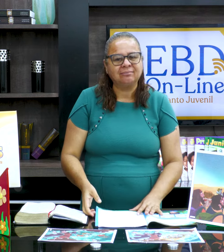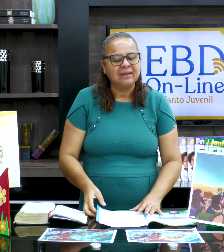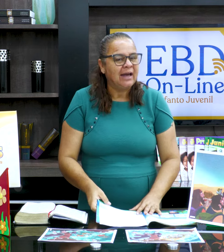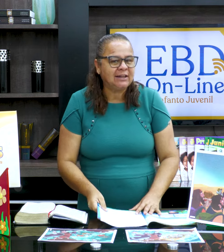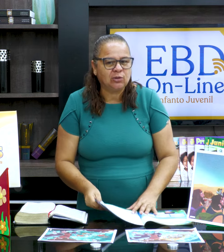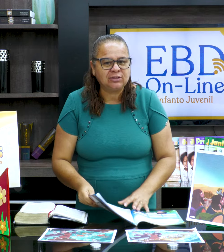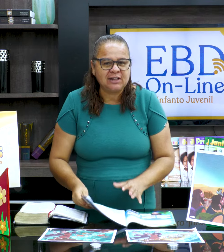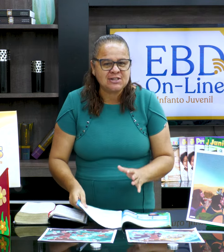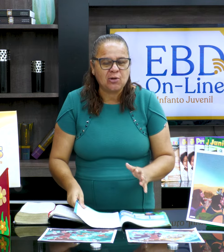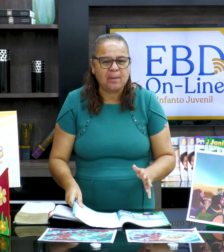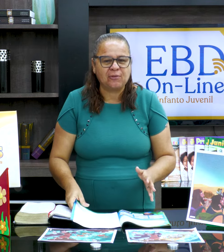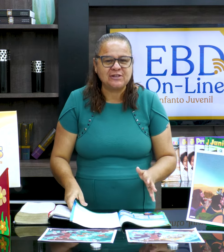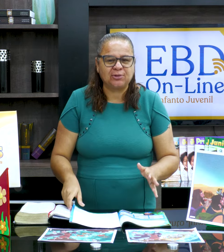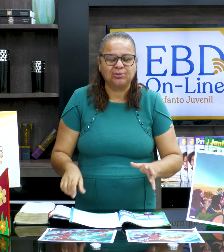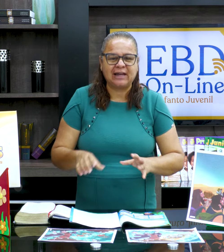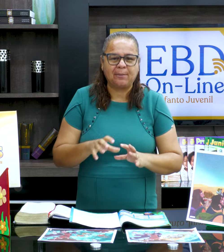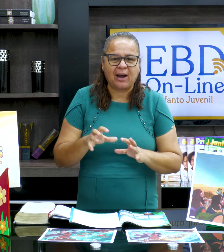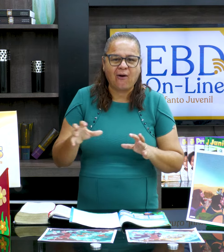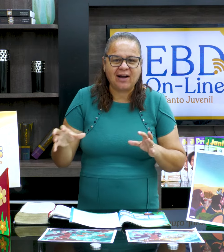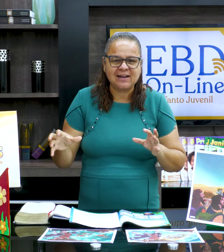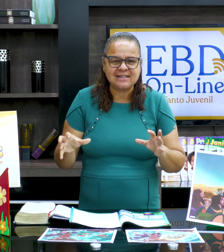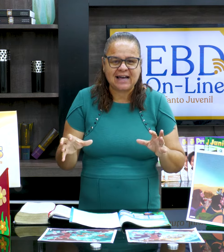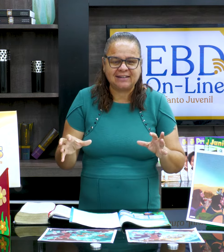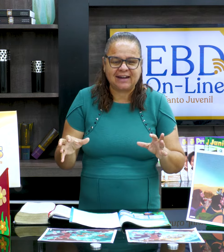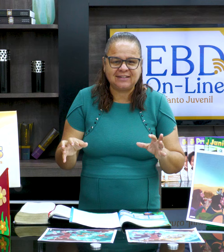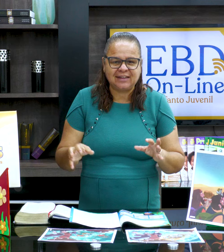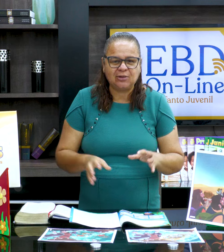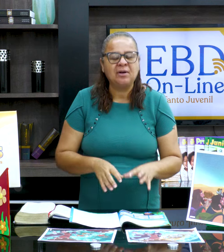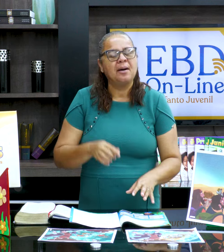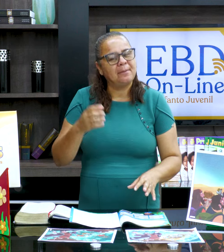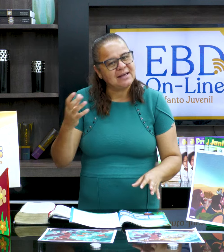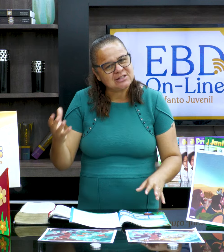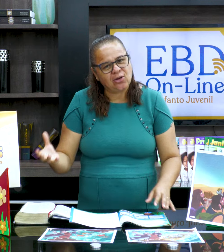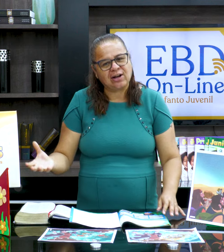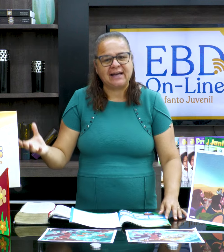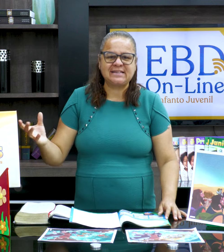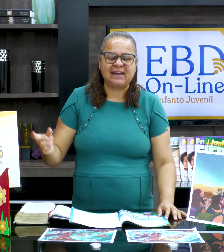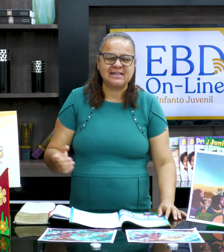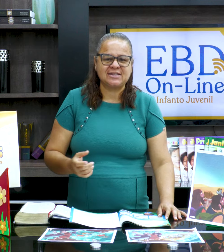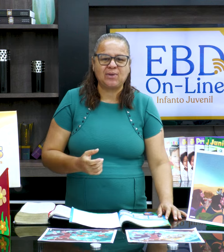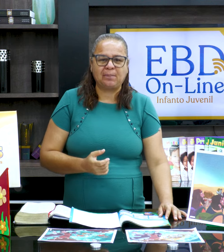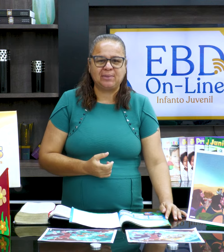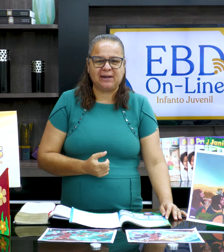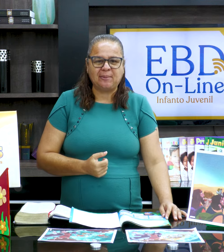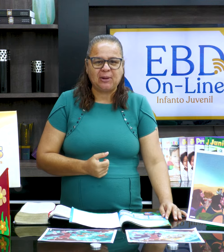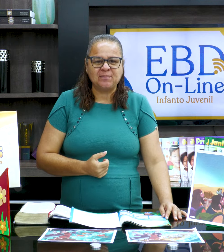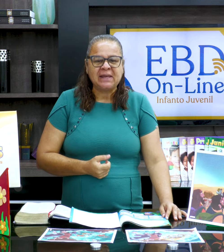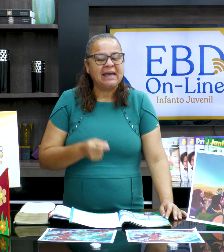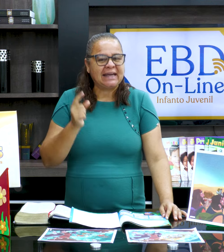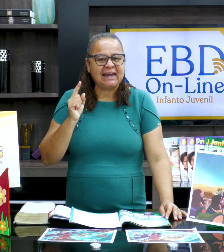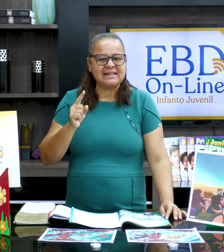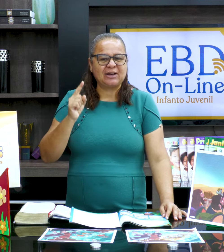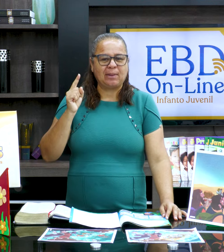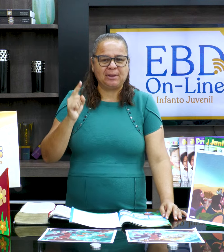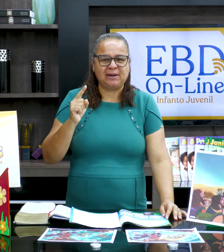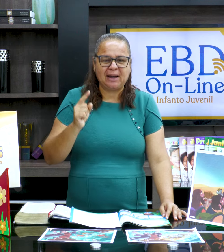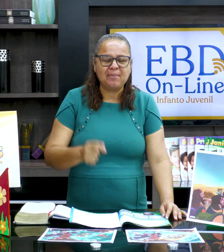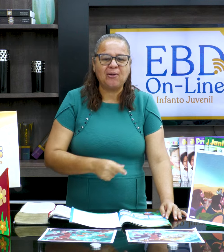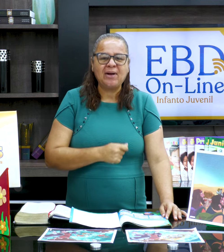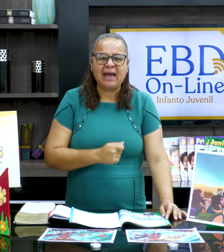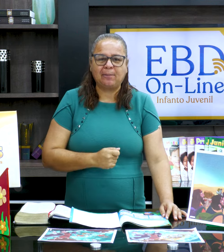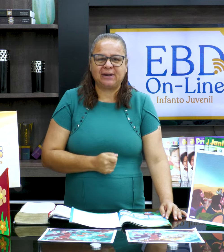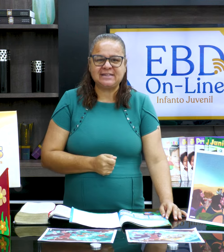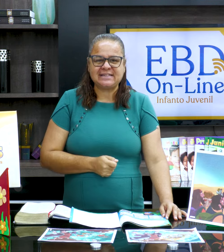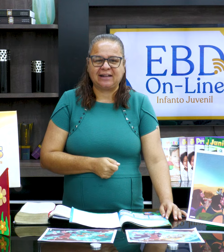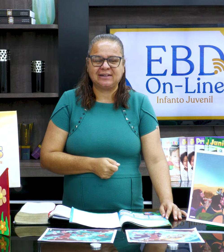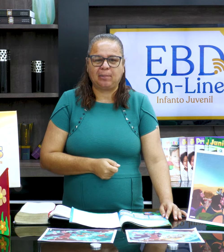meditar então não tem desculpa professor dá para organizar direitinho mas colocar as crianças com a Bíblia na mão e criança com a Bíblia na